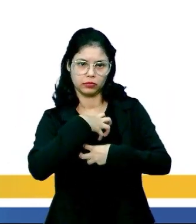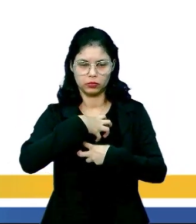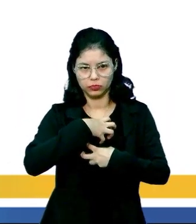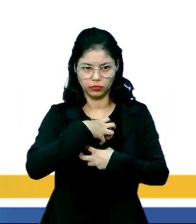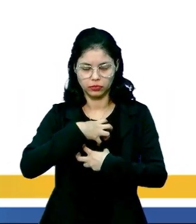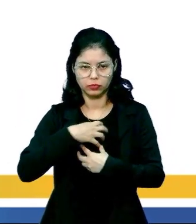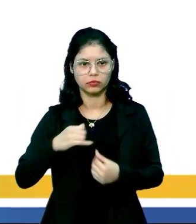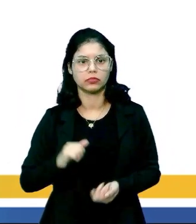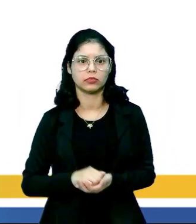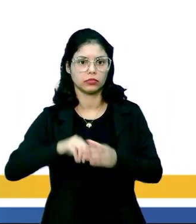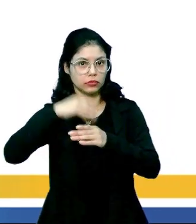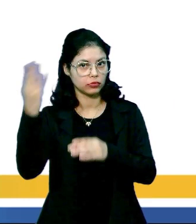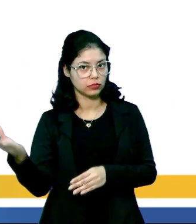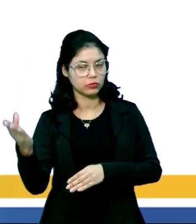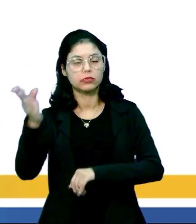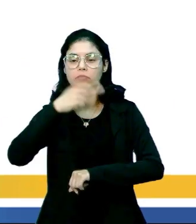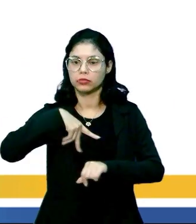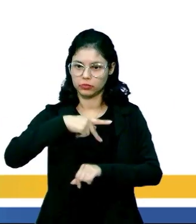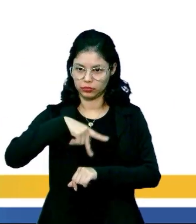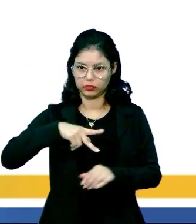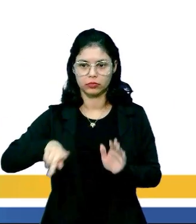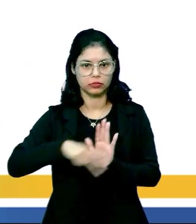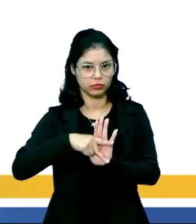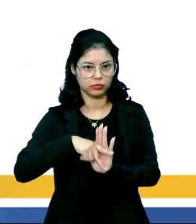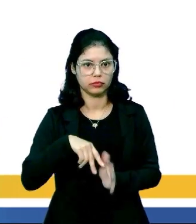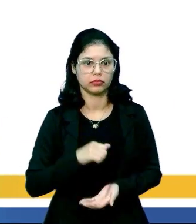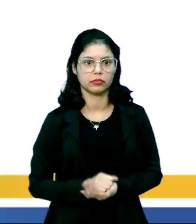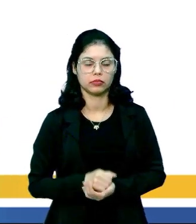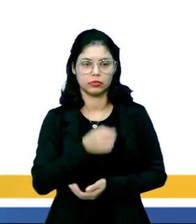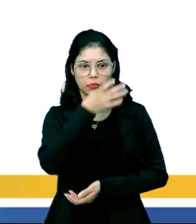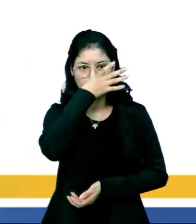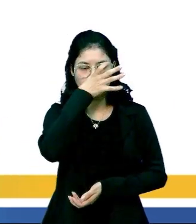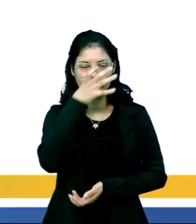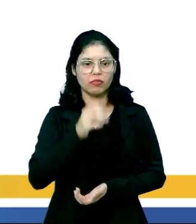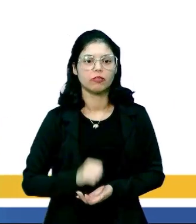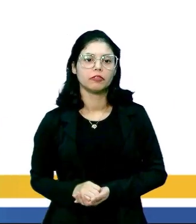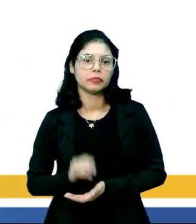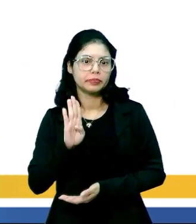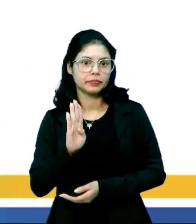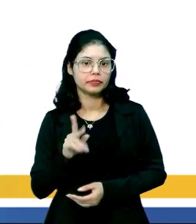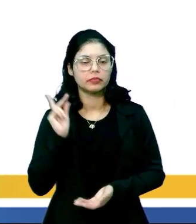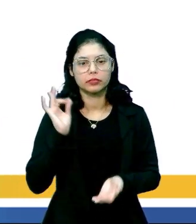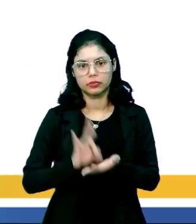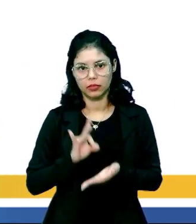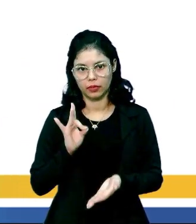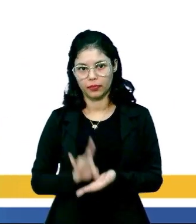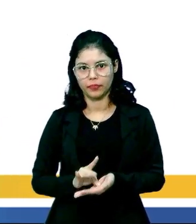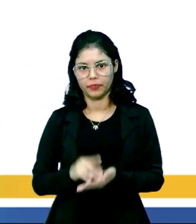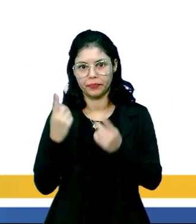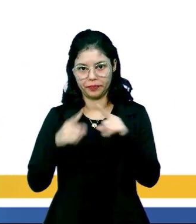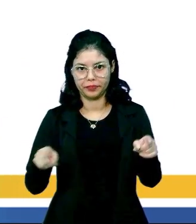a mistura de ritmos estrangeiros e nacionais letra b a verdadeira música